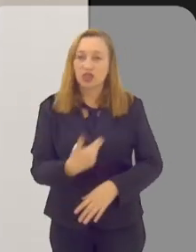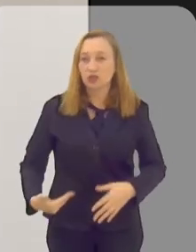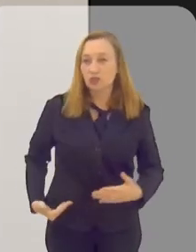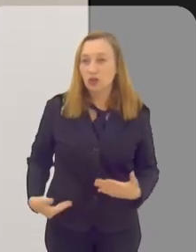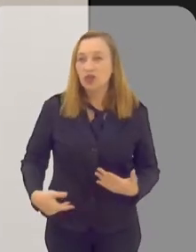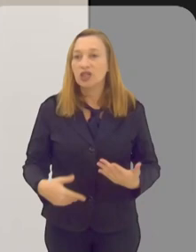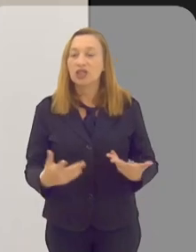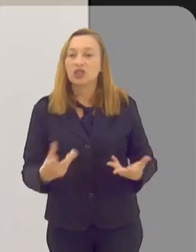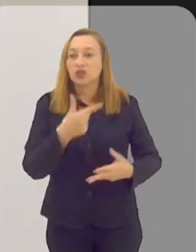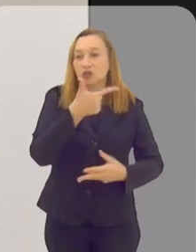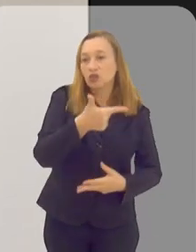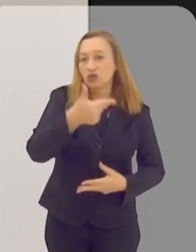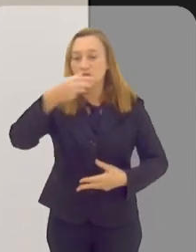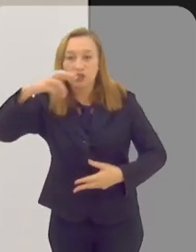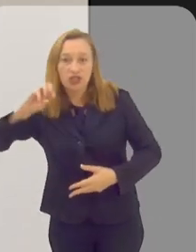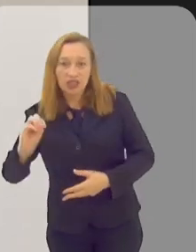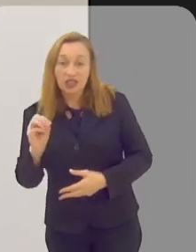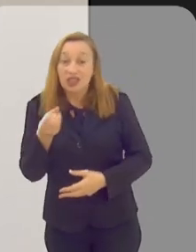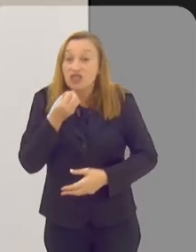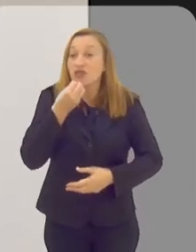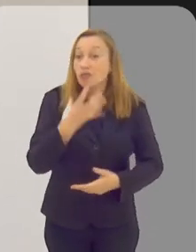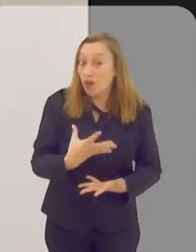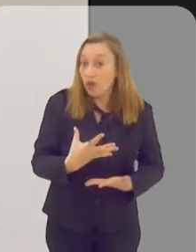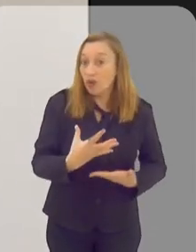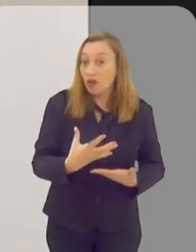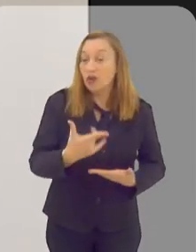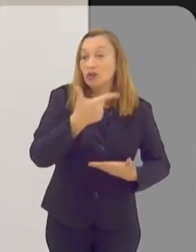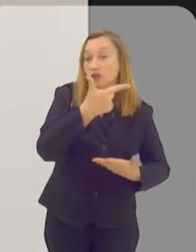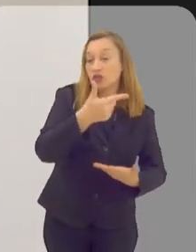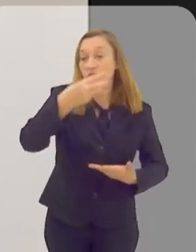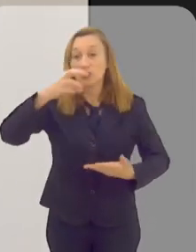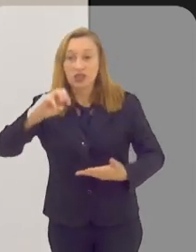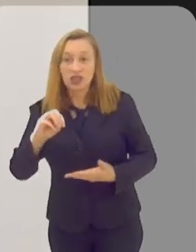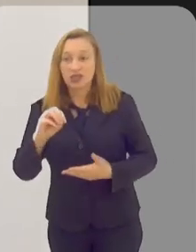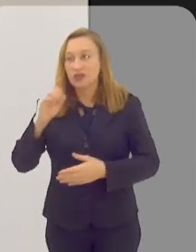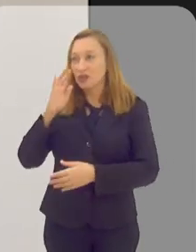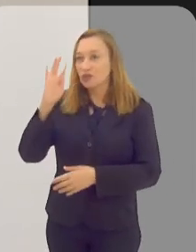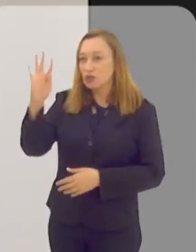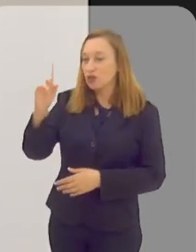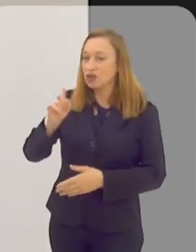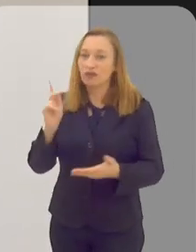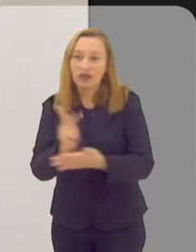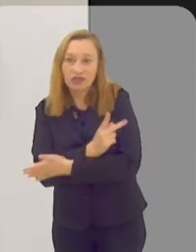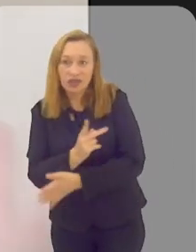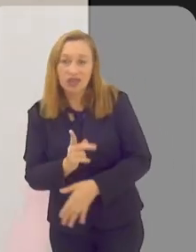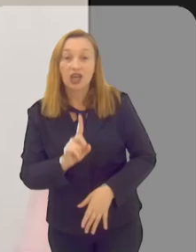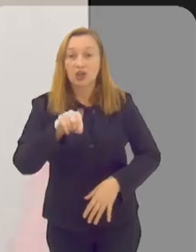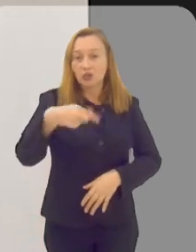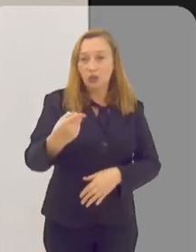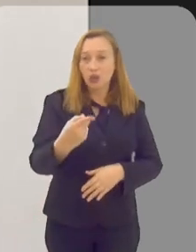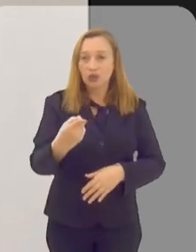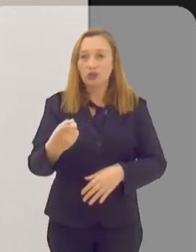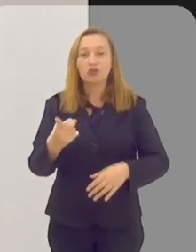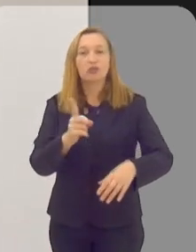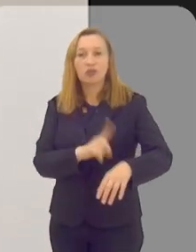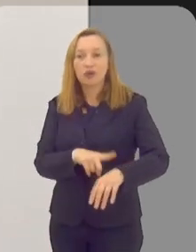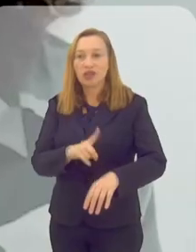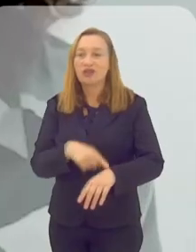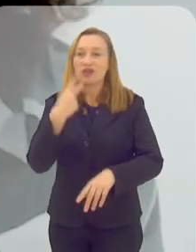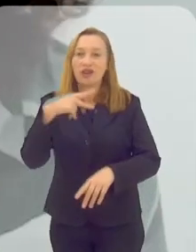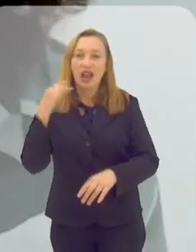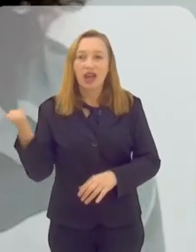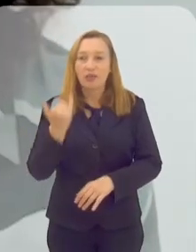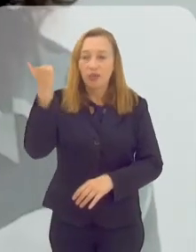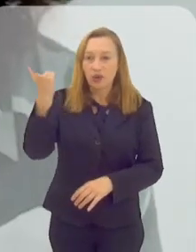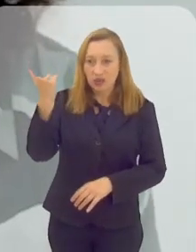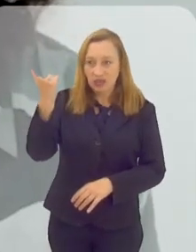e influenciar em políticas públicas, para que 2030 seja viável. Senão, 2030 vai ser um grande sonho e não vai acontecer. E